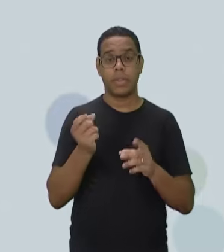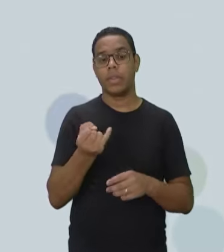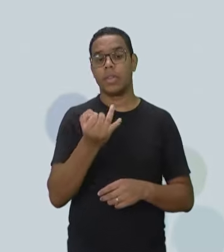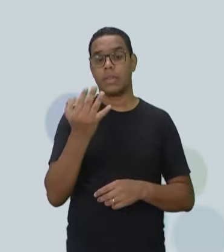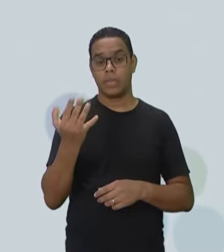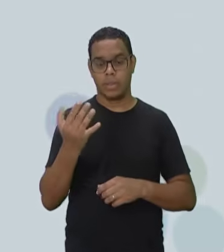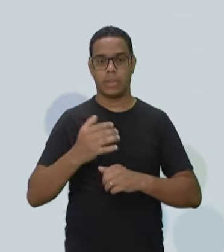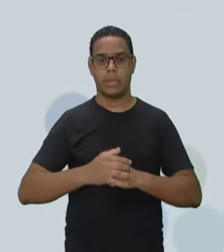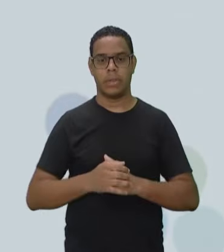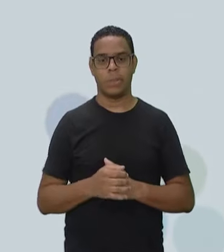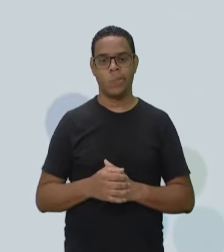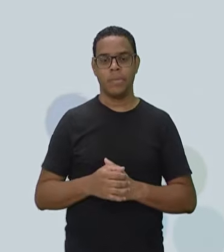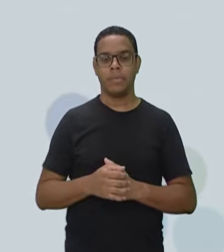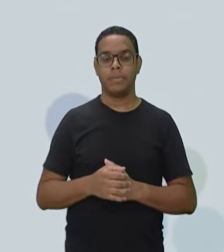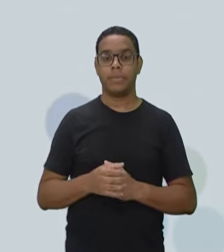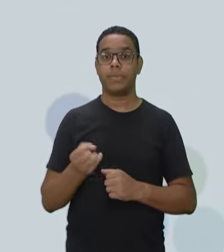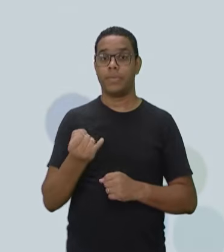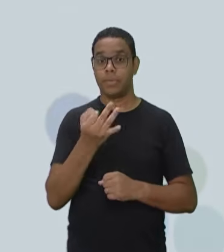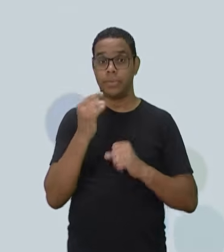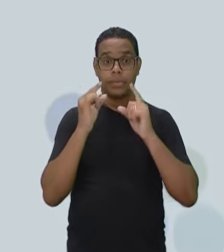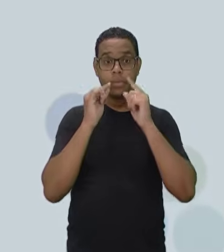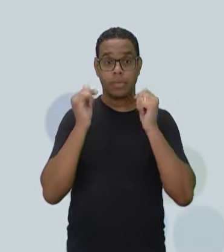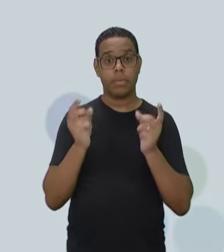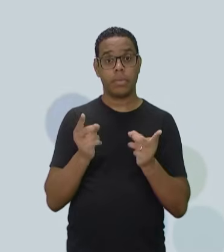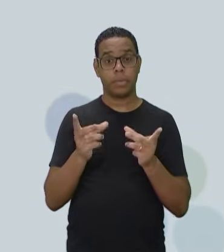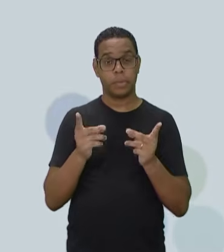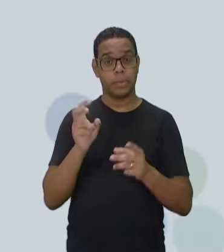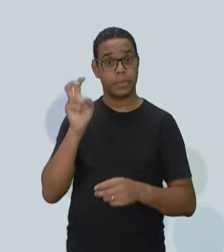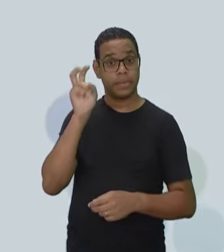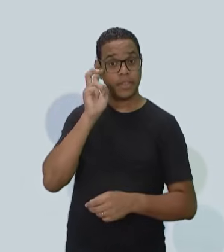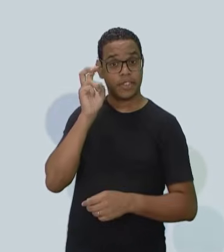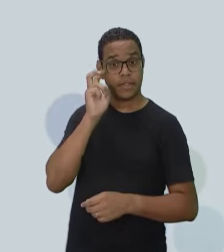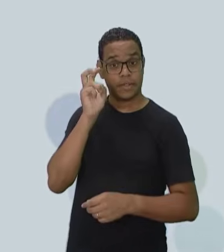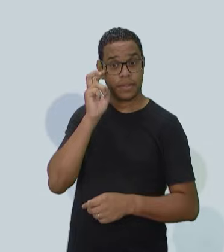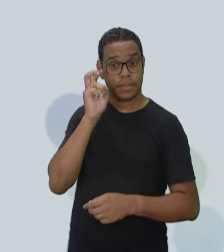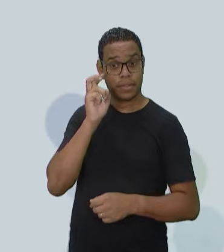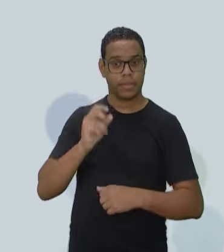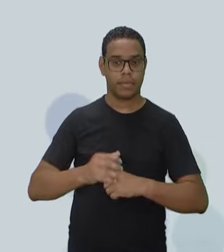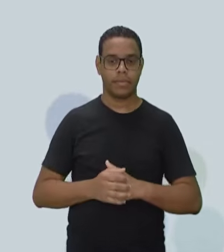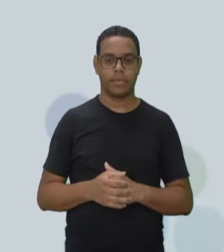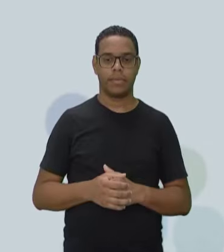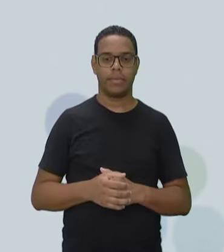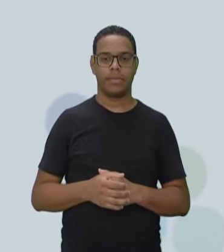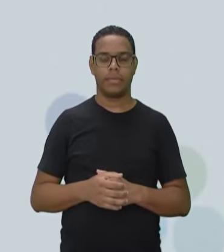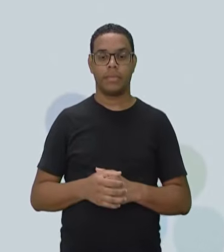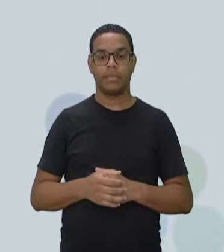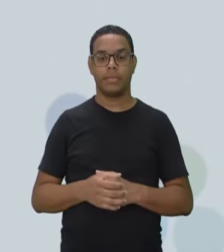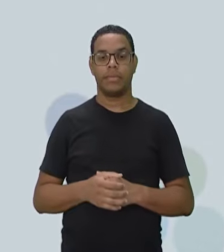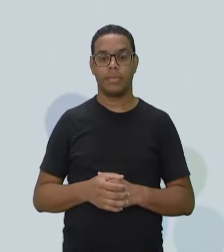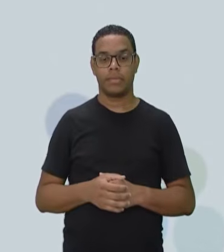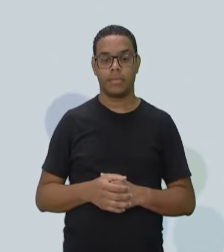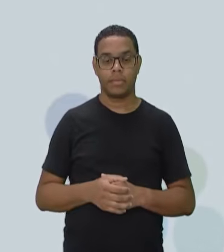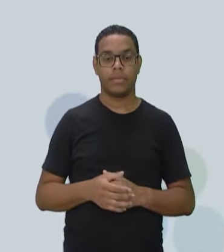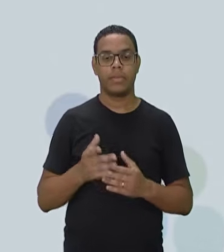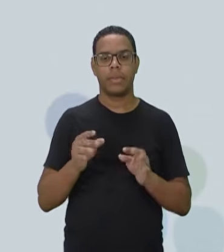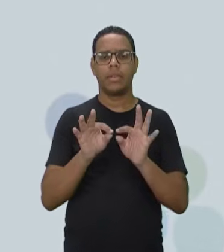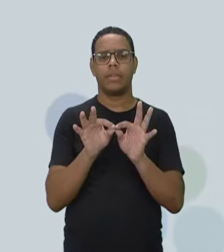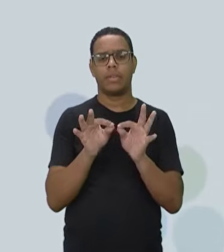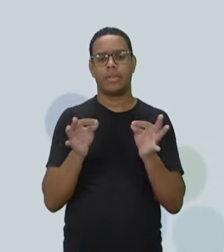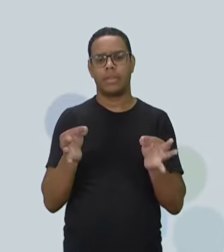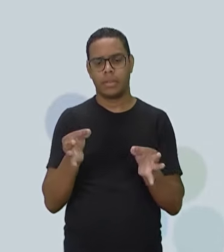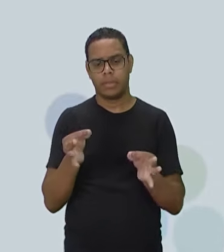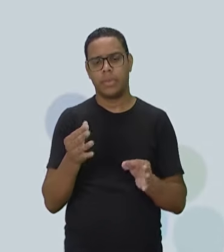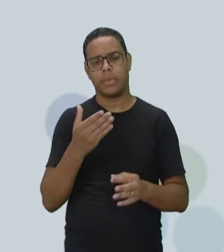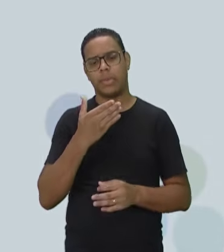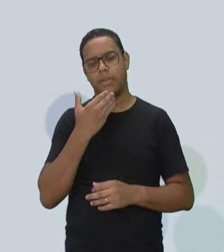quinta-feira, galera. Quantos bombons foram vendidos na quinta-feira? Então, é simples, a